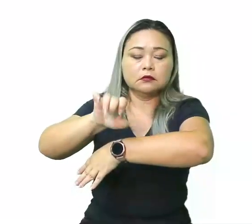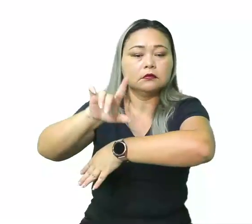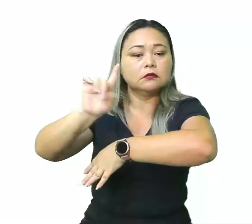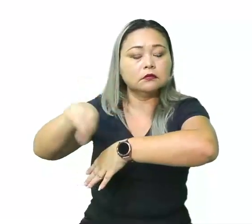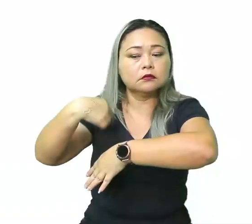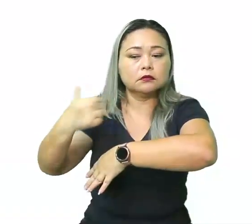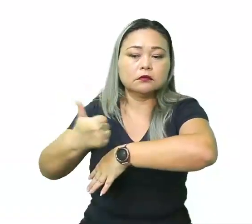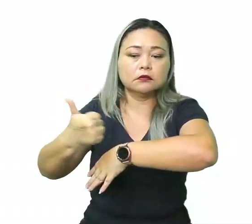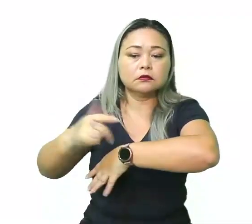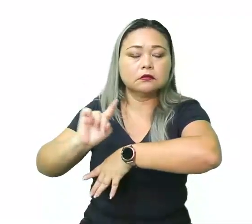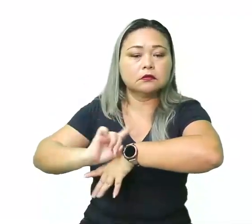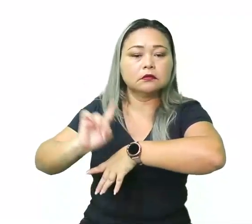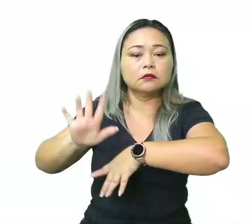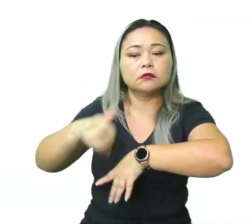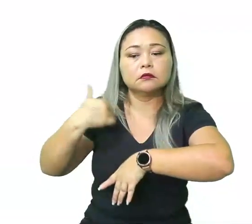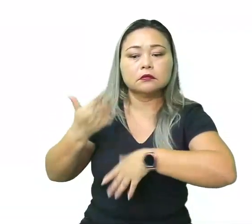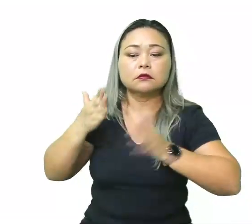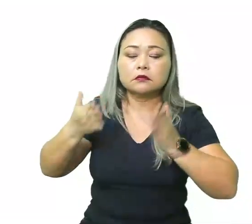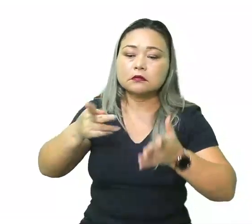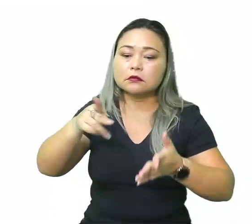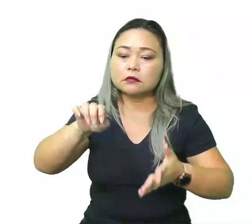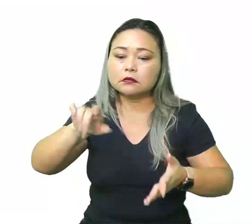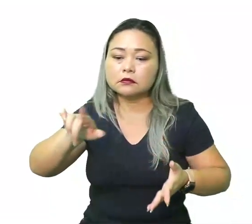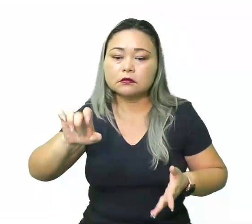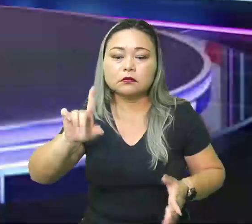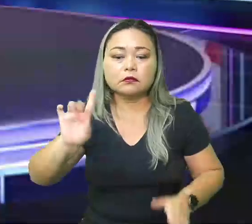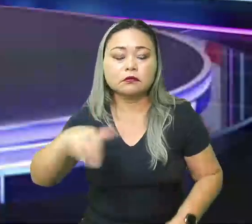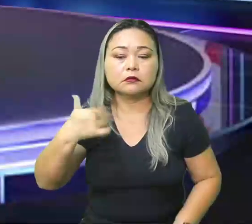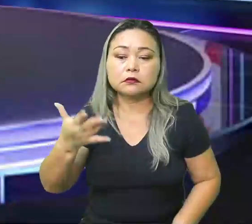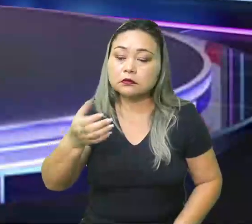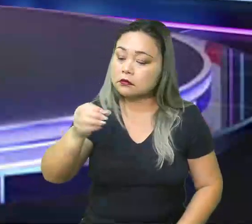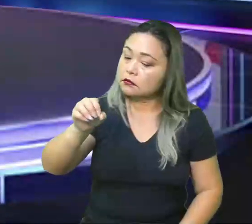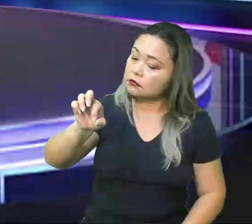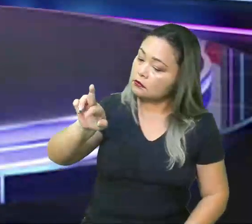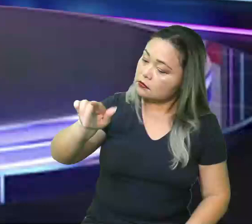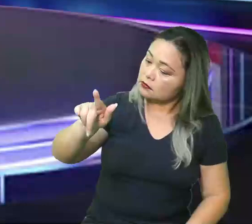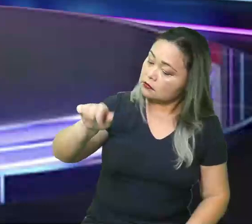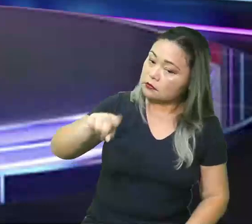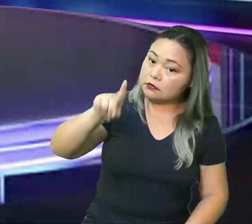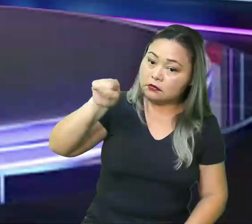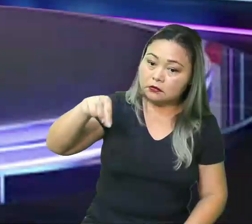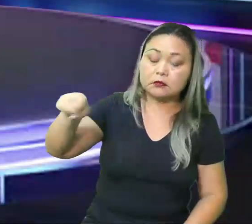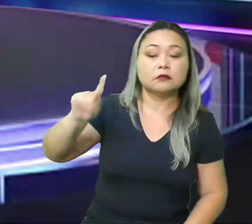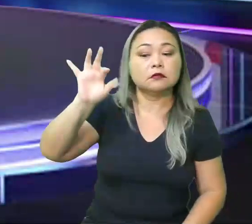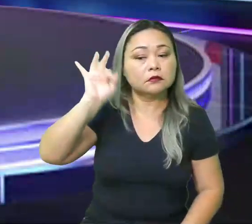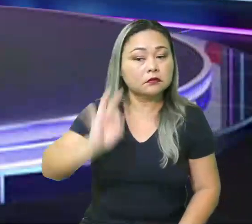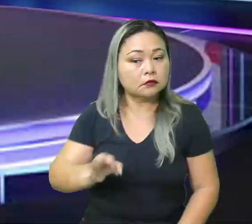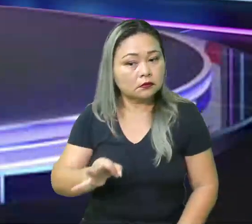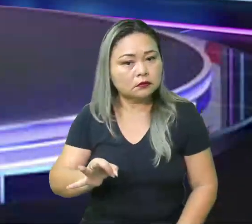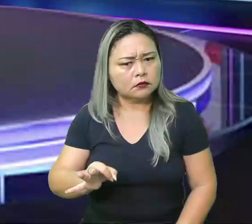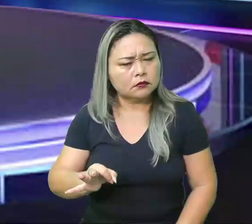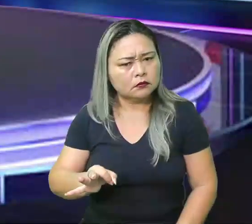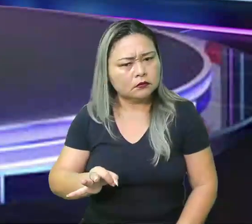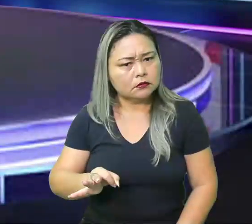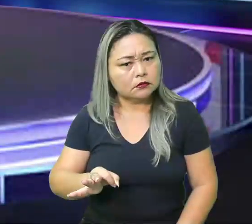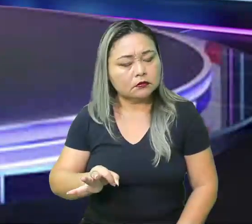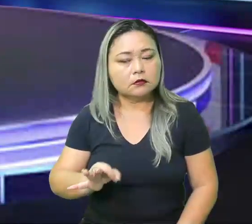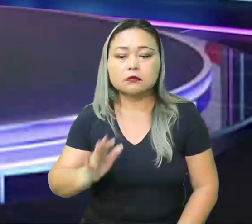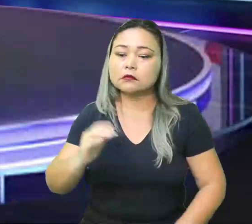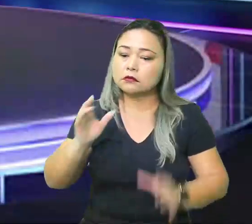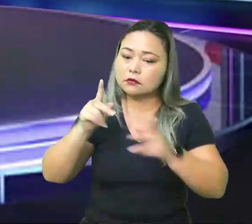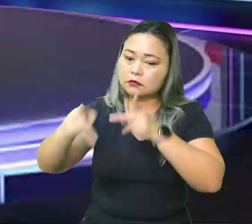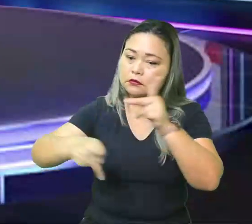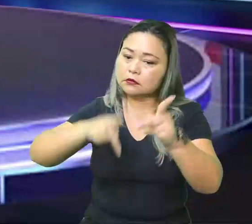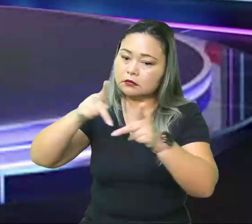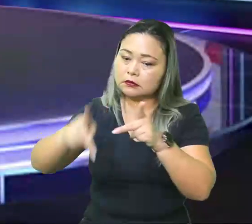primária, né? Aí, proteção da pele. A pele é um órgão, certo? Então, nós temos as